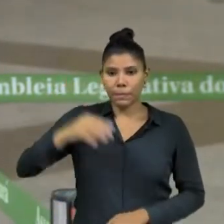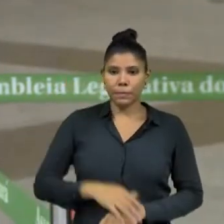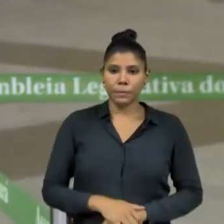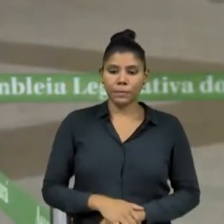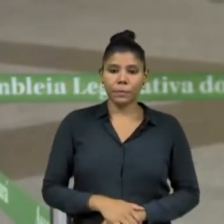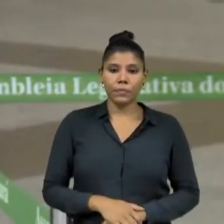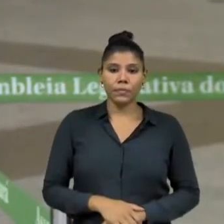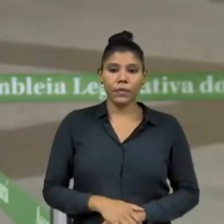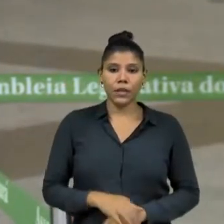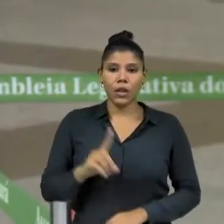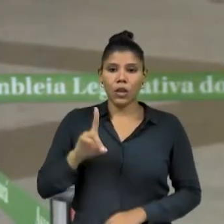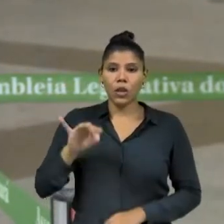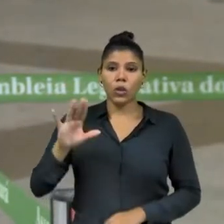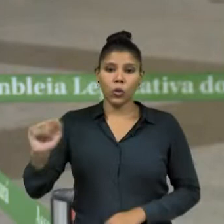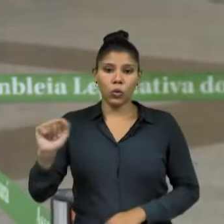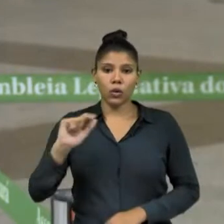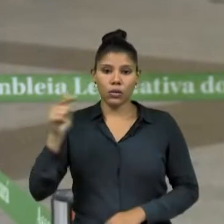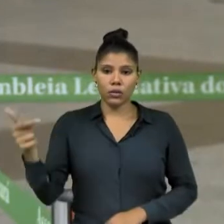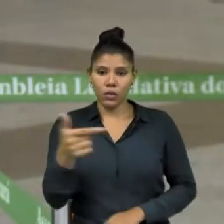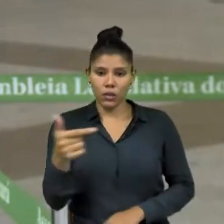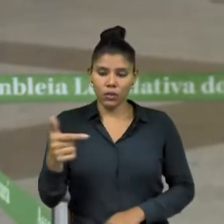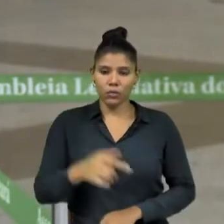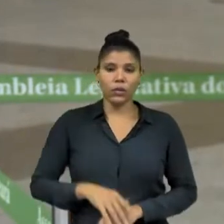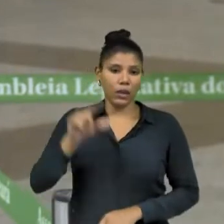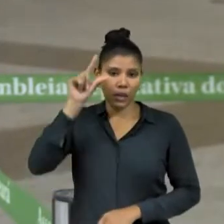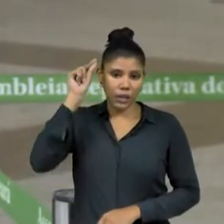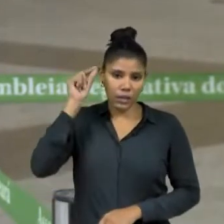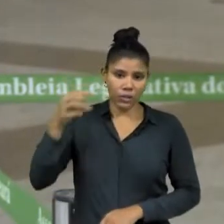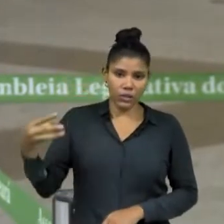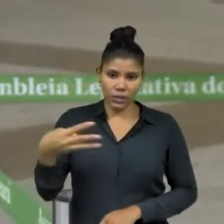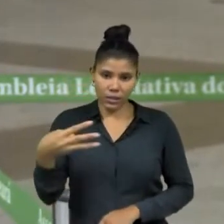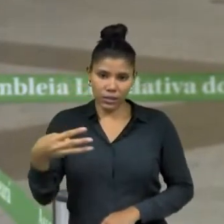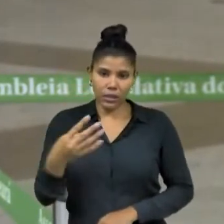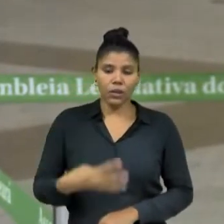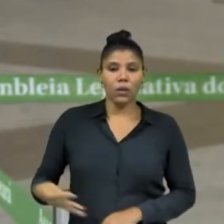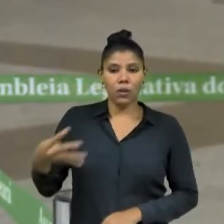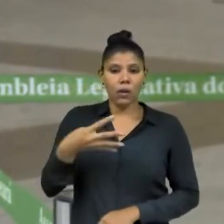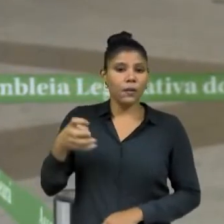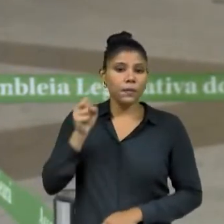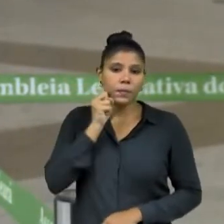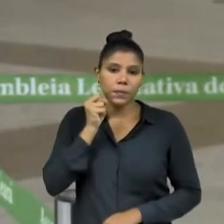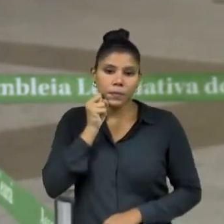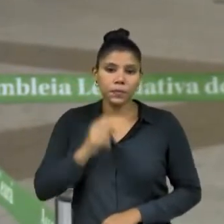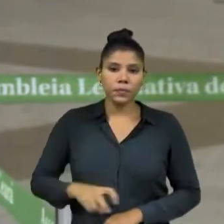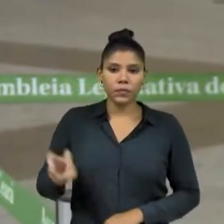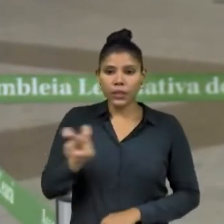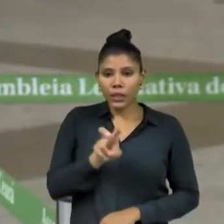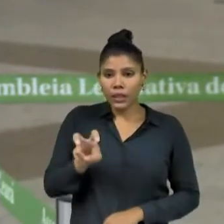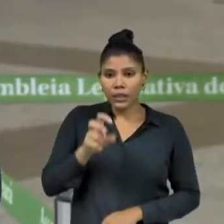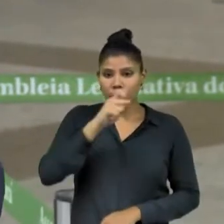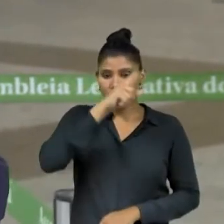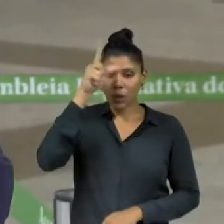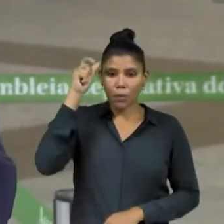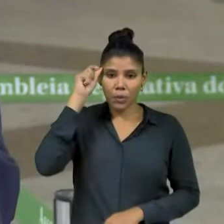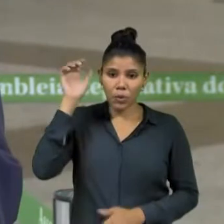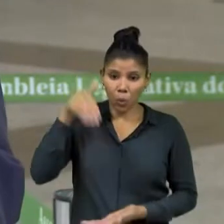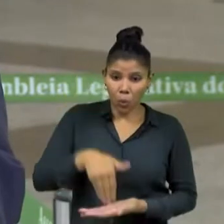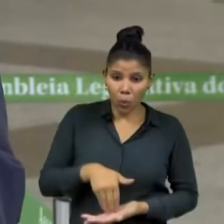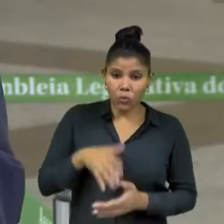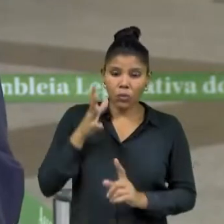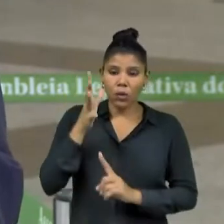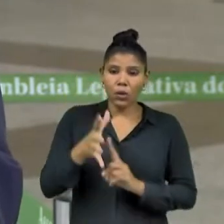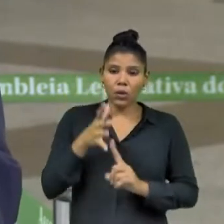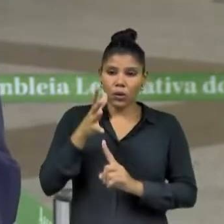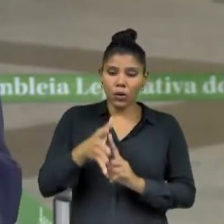Duca, terceiro deputado Antônio Granja, quarto deputado Sérgio Aguiar, quinto deputado Salmito e o último orador